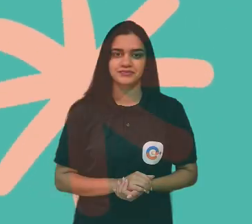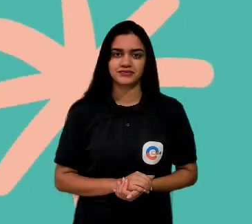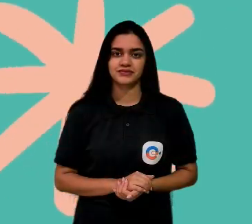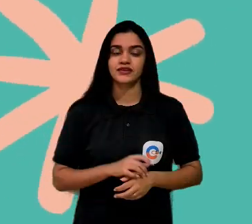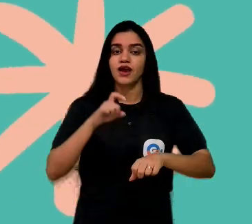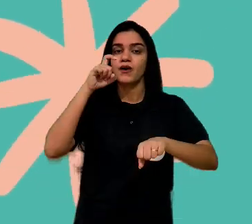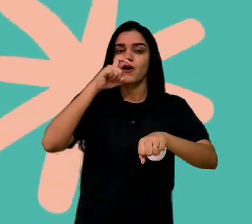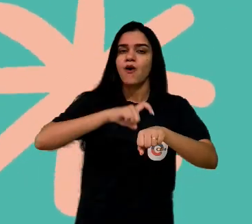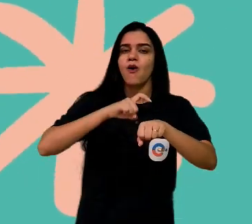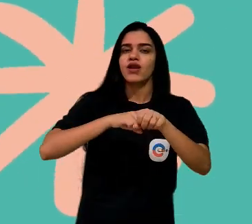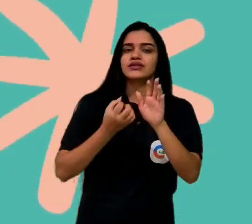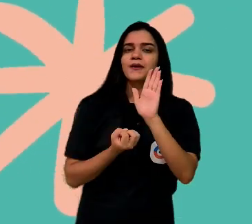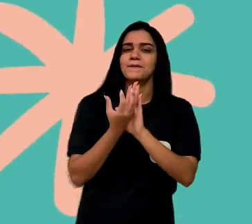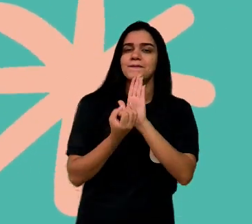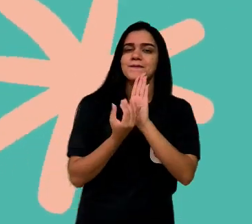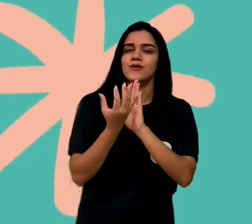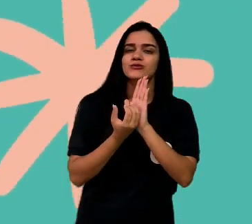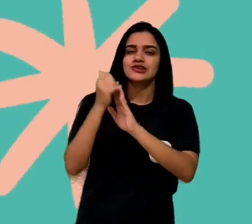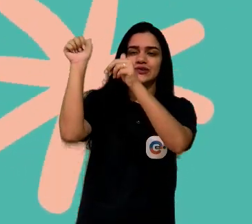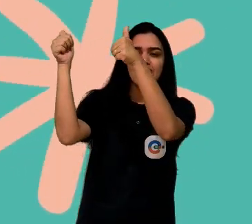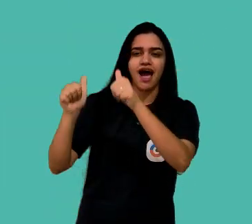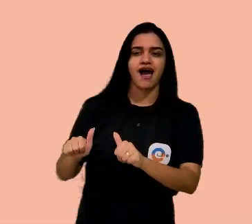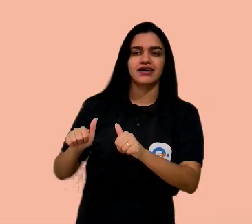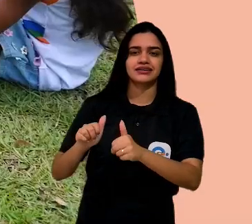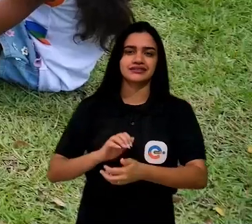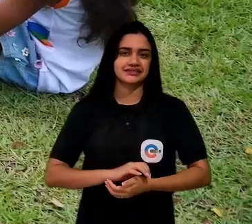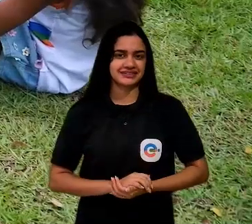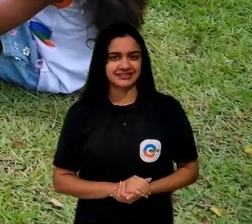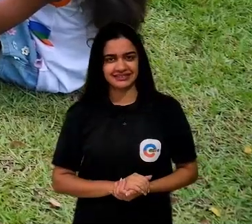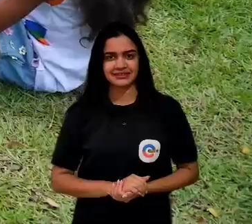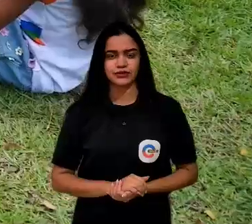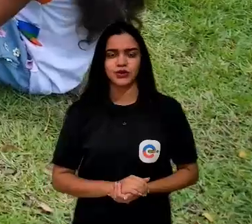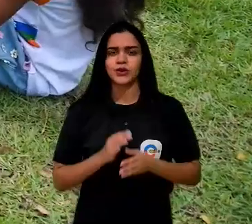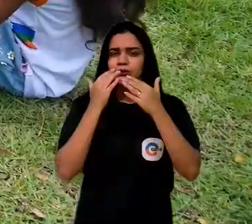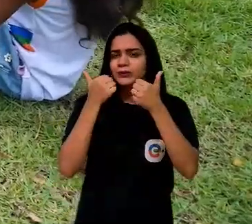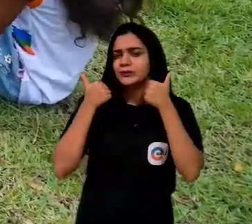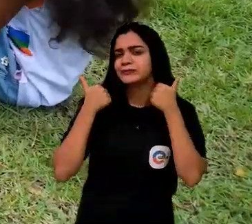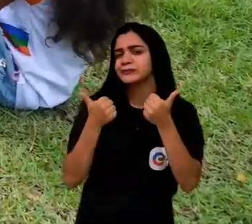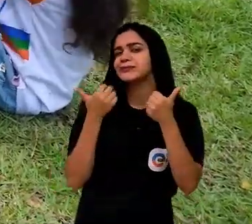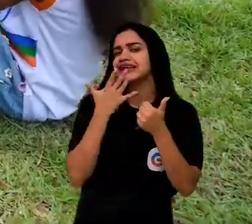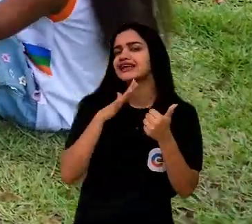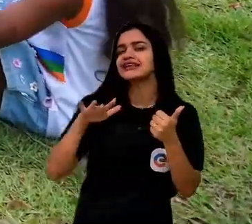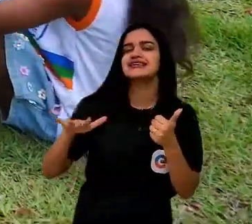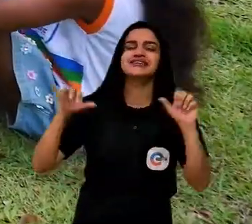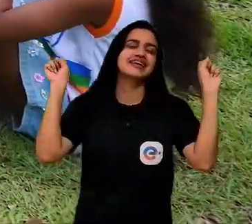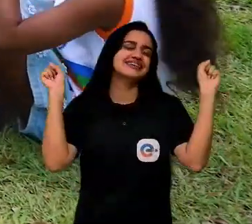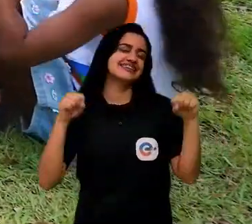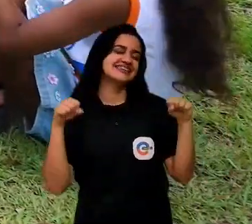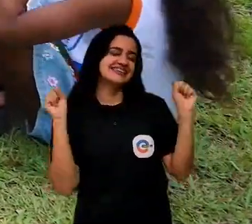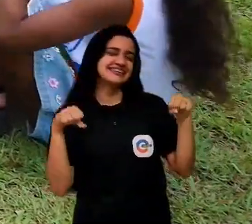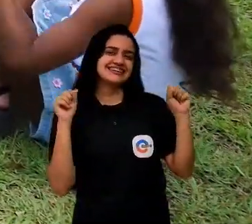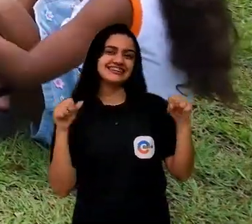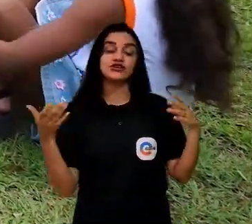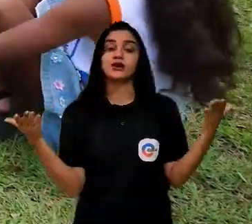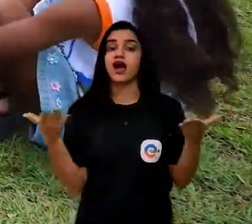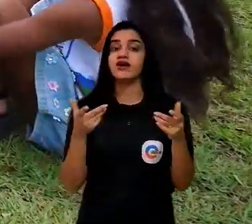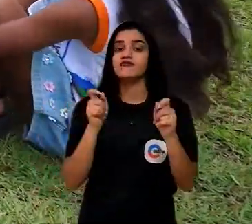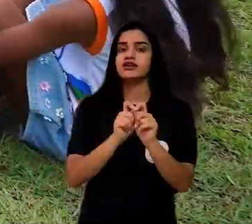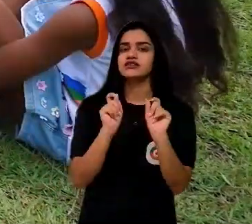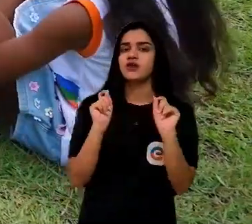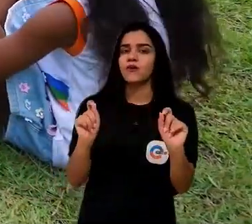Hora da produção de arte. Tudo bom, crianças? Sim! Nós vamos fazer agora